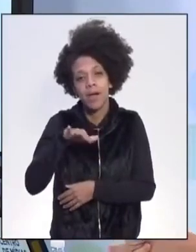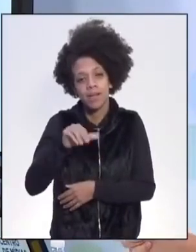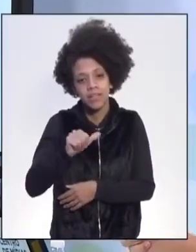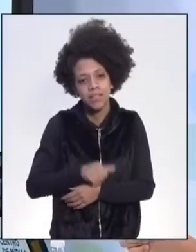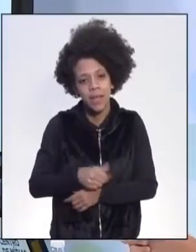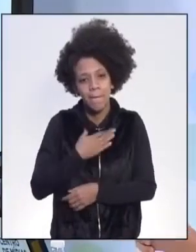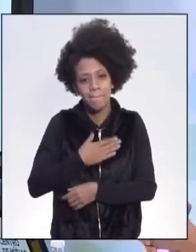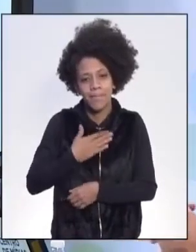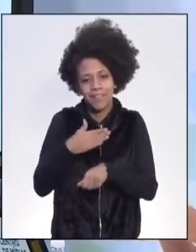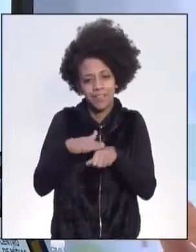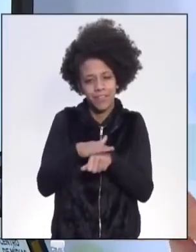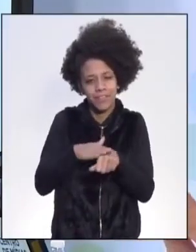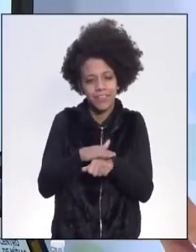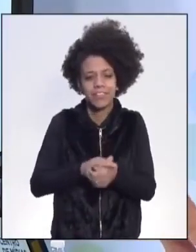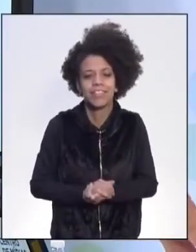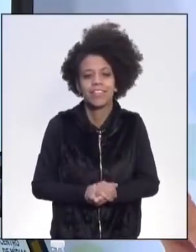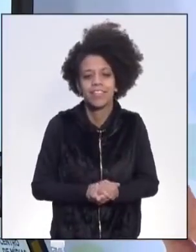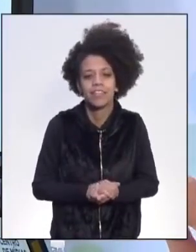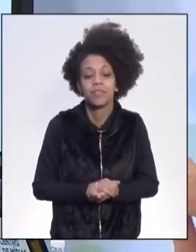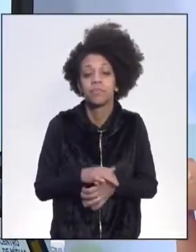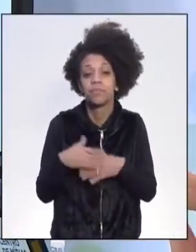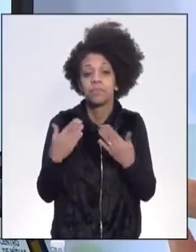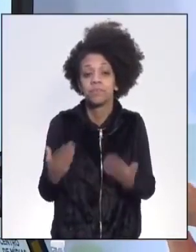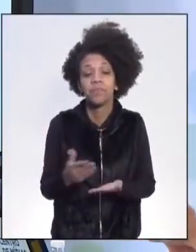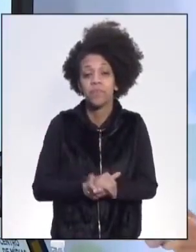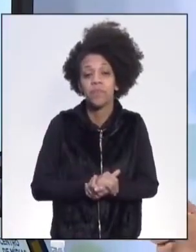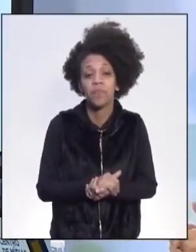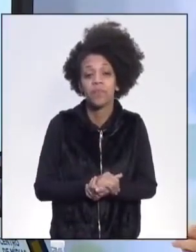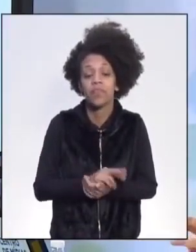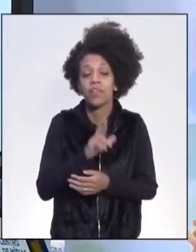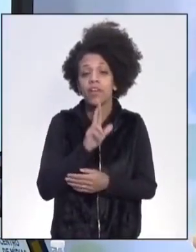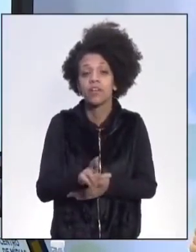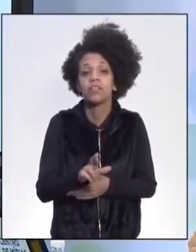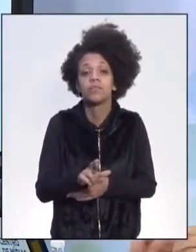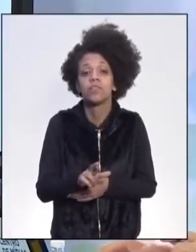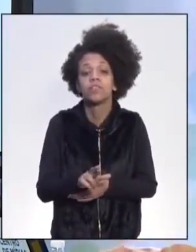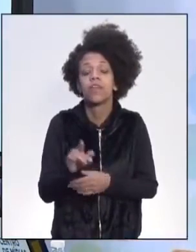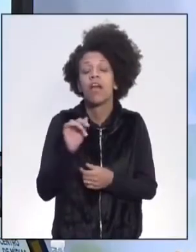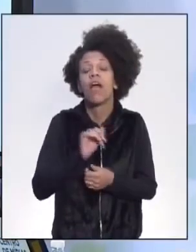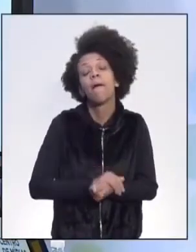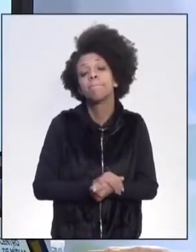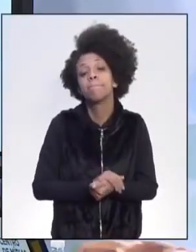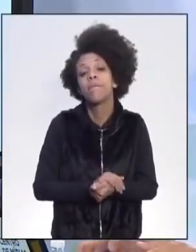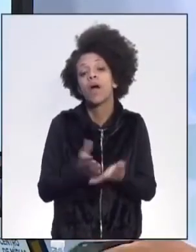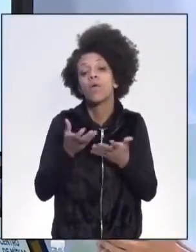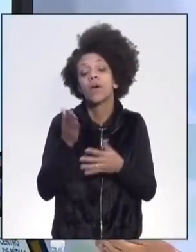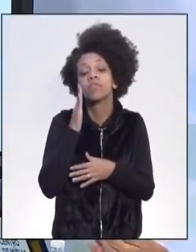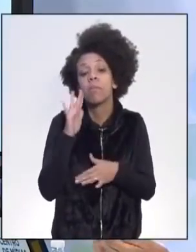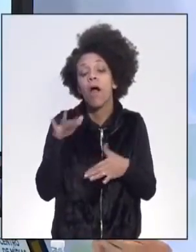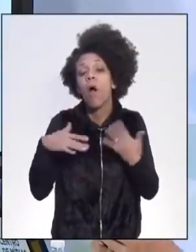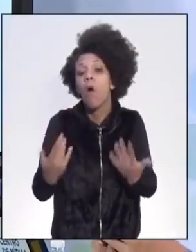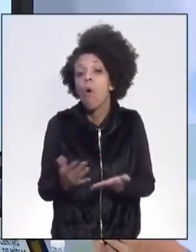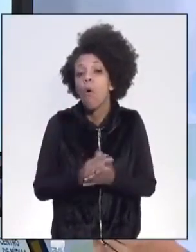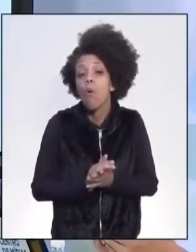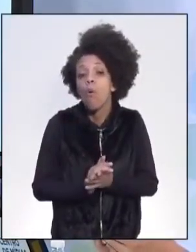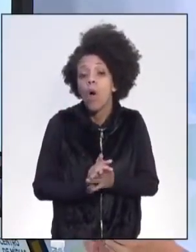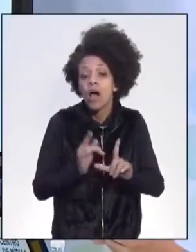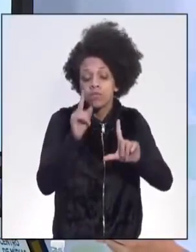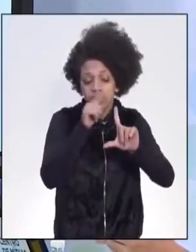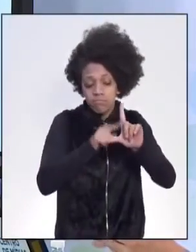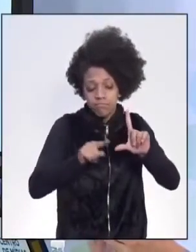prazer conversar com a senhora, viu? Vamos lá. Então, aqui vamos responder as nossas perguntas. Eu quero saber quais são as coordenadas